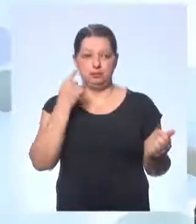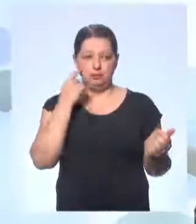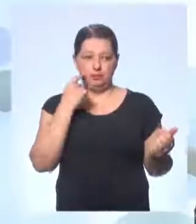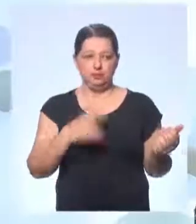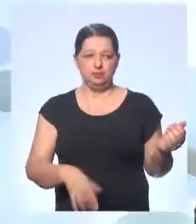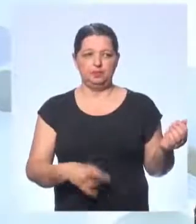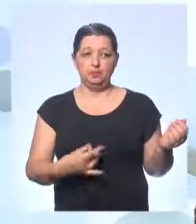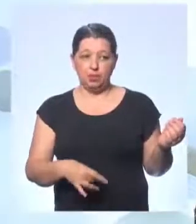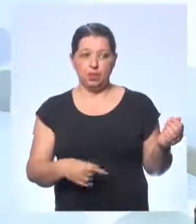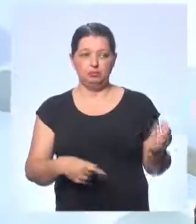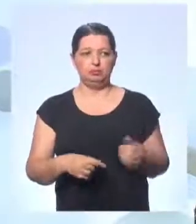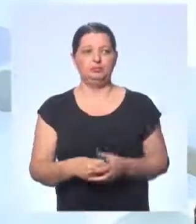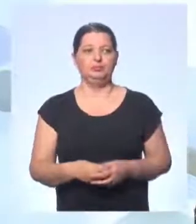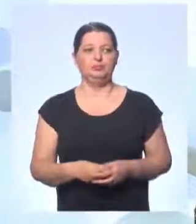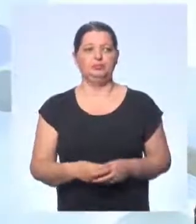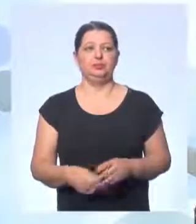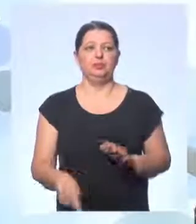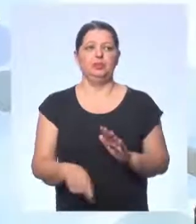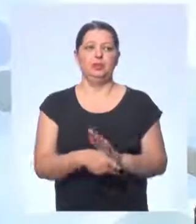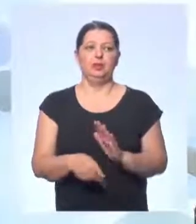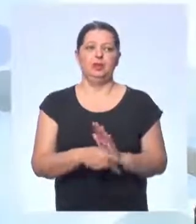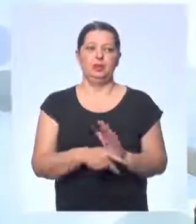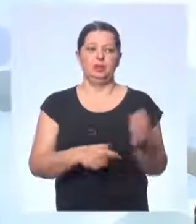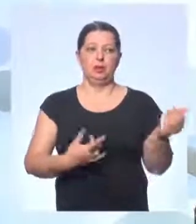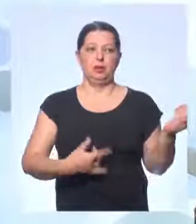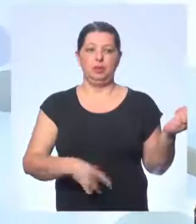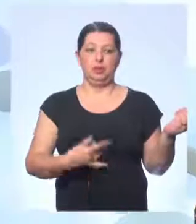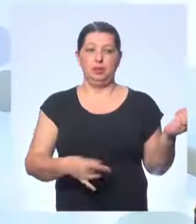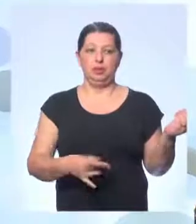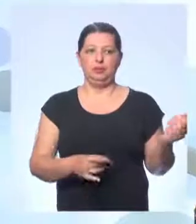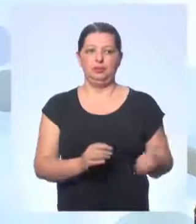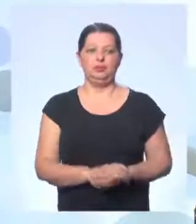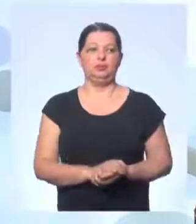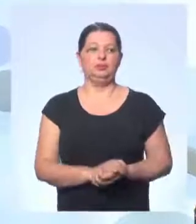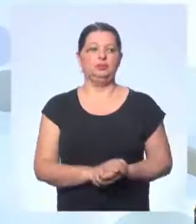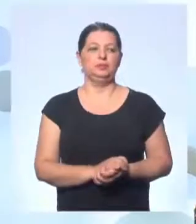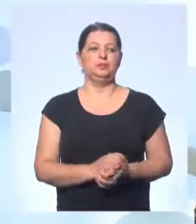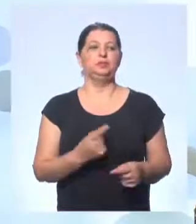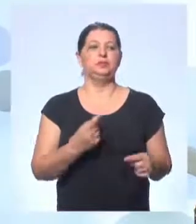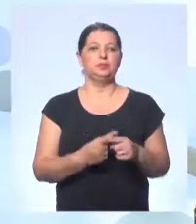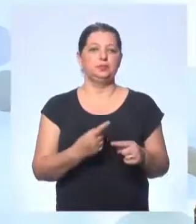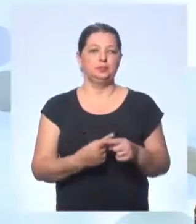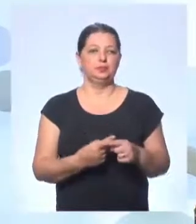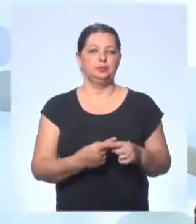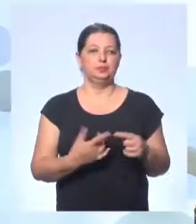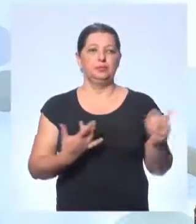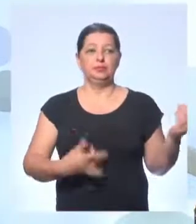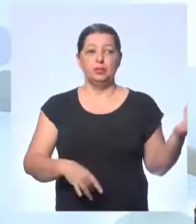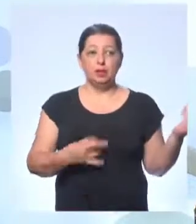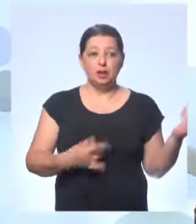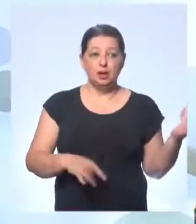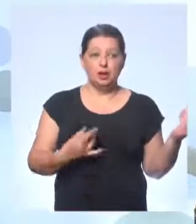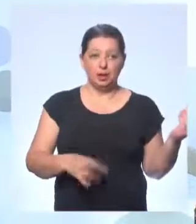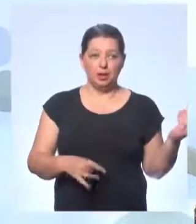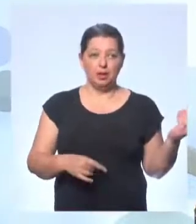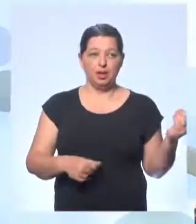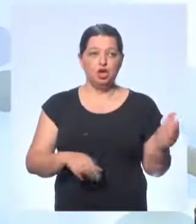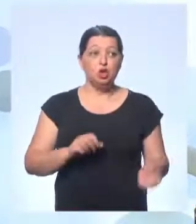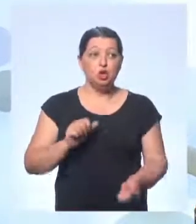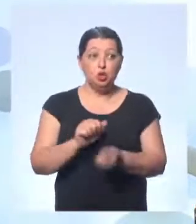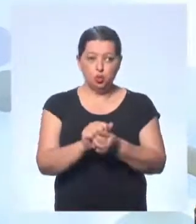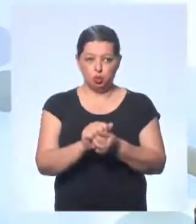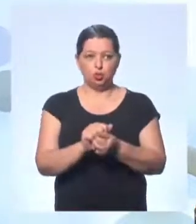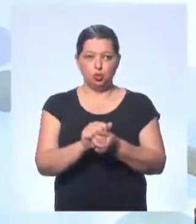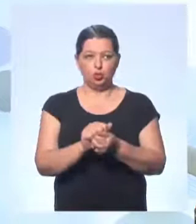aqui, então. Tocar outro acorde com contrabaixo porque ainda, hein? Aula perigosa. Que legal. São notas juntas, ó.